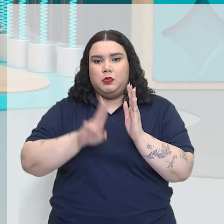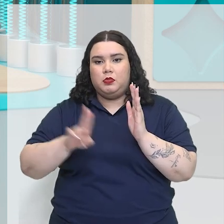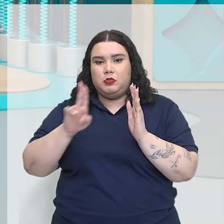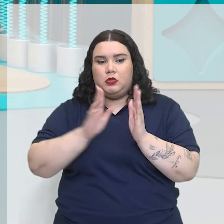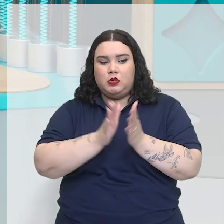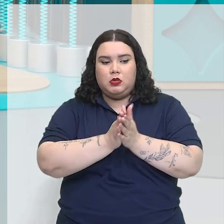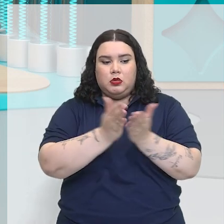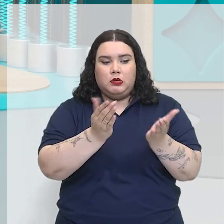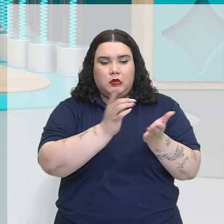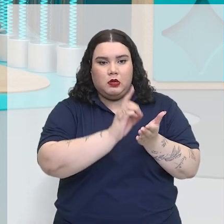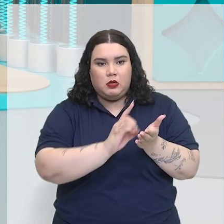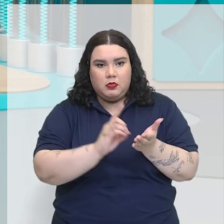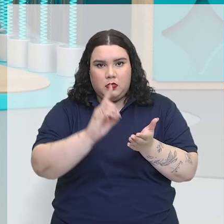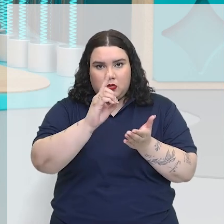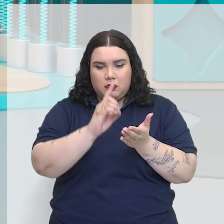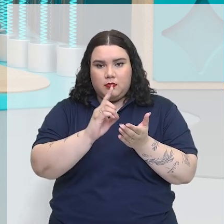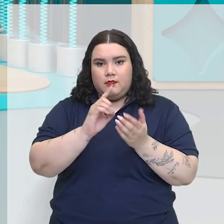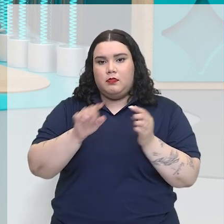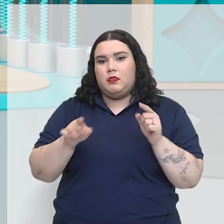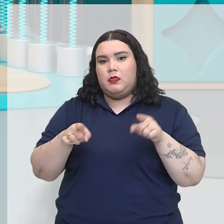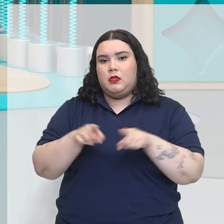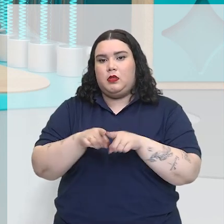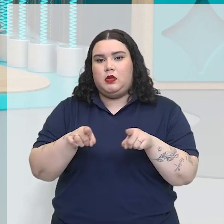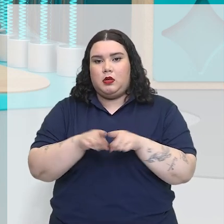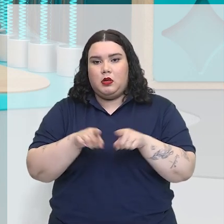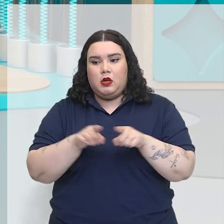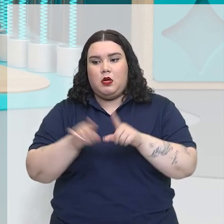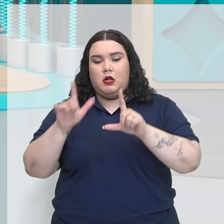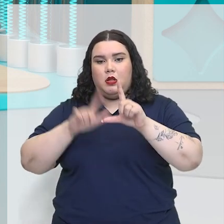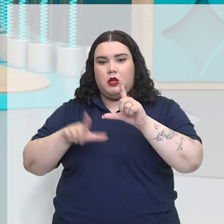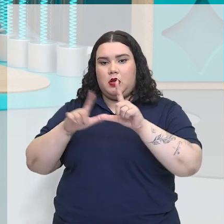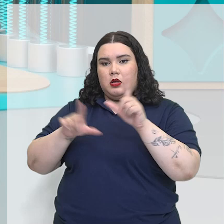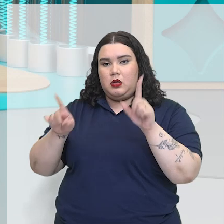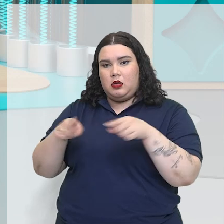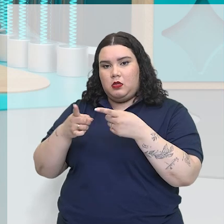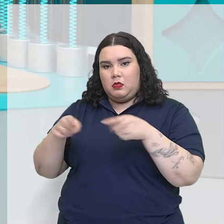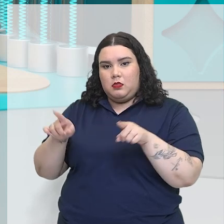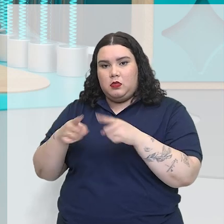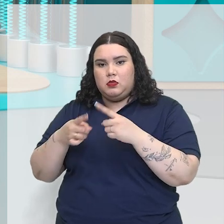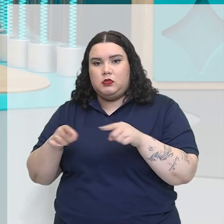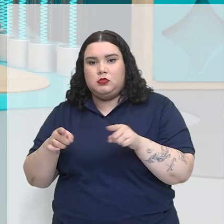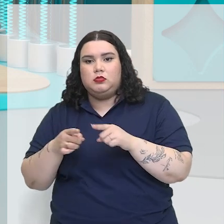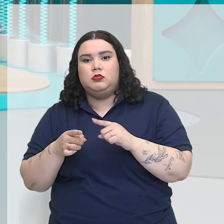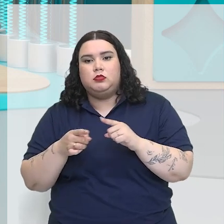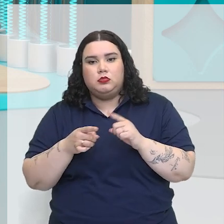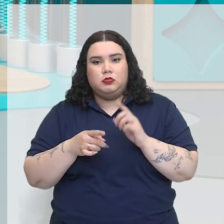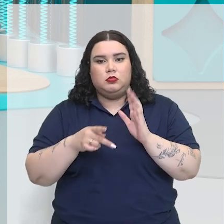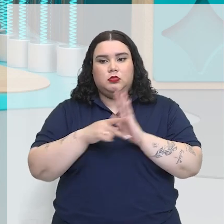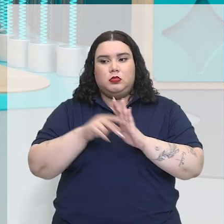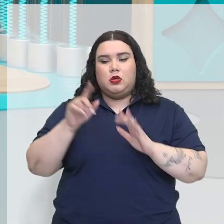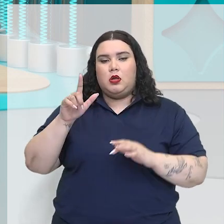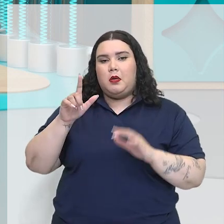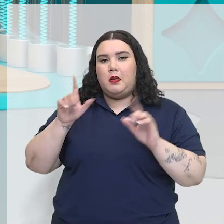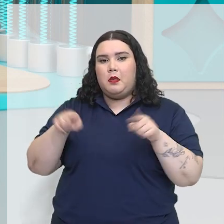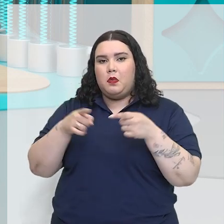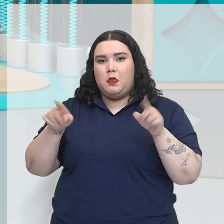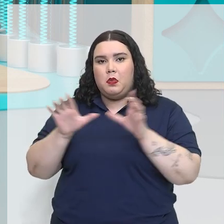colocado lá na Bíblia e que está sendo colocado na letra da música, né, de Legião